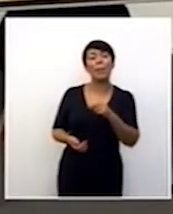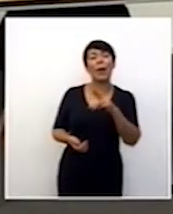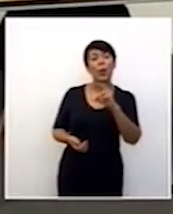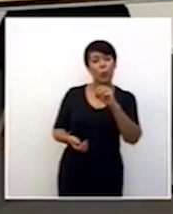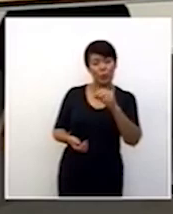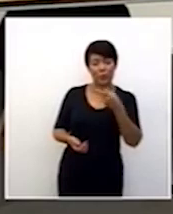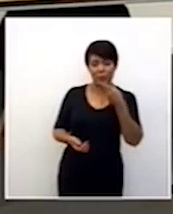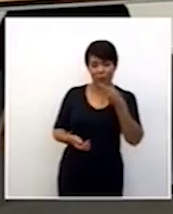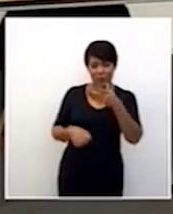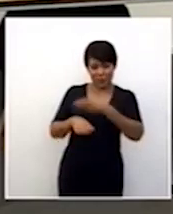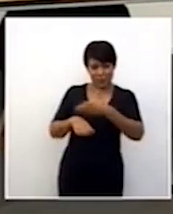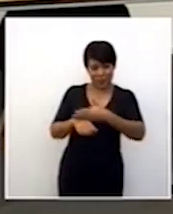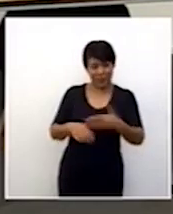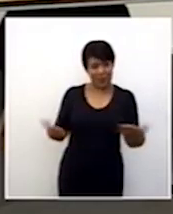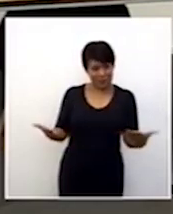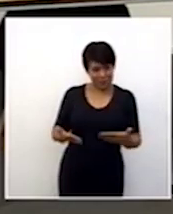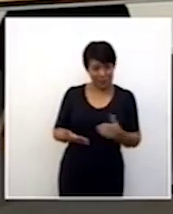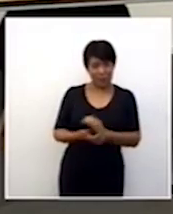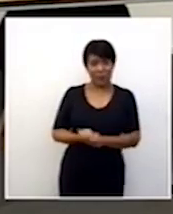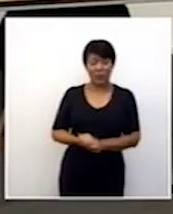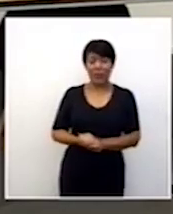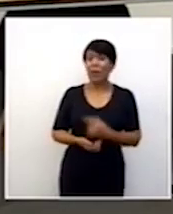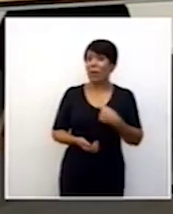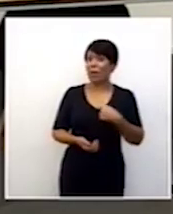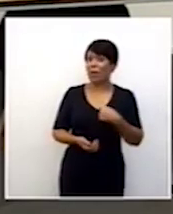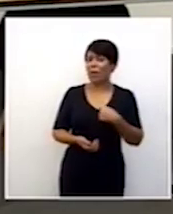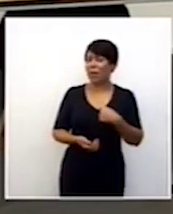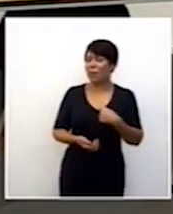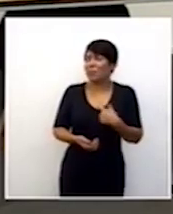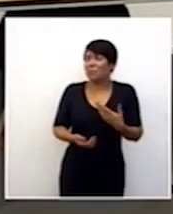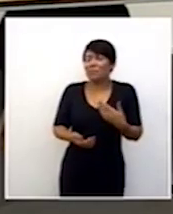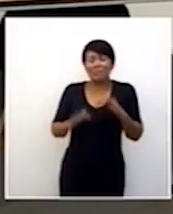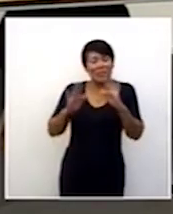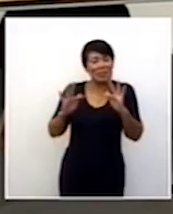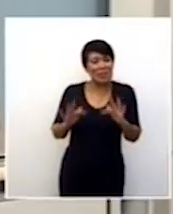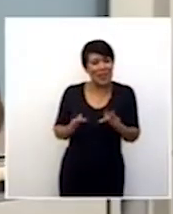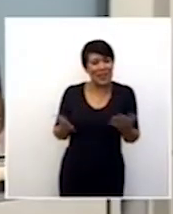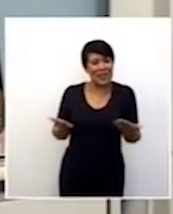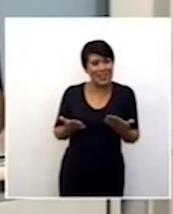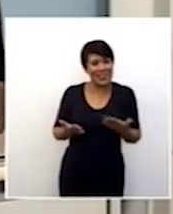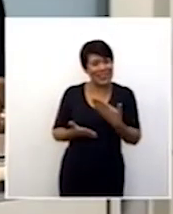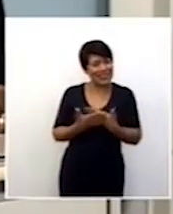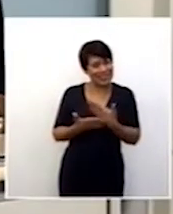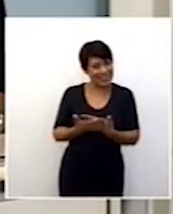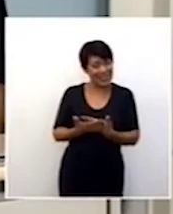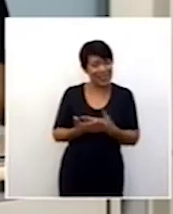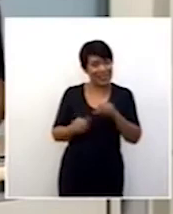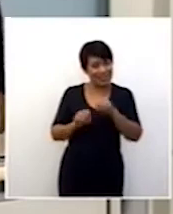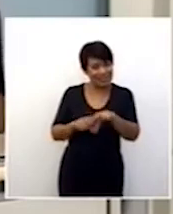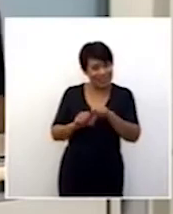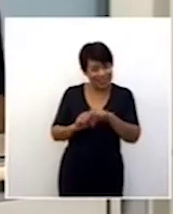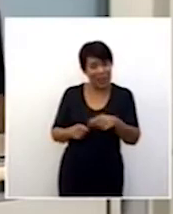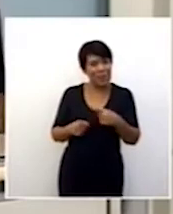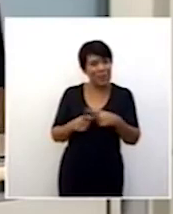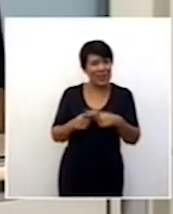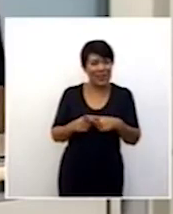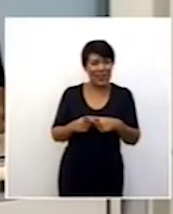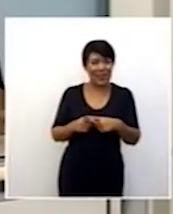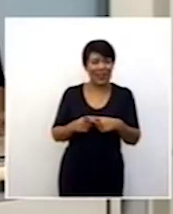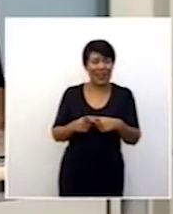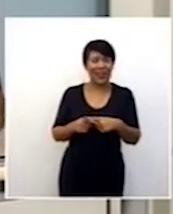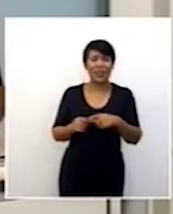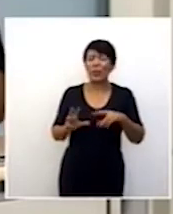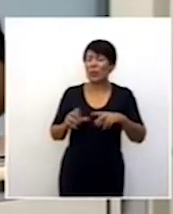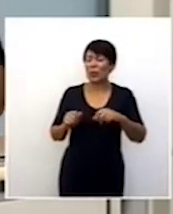a habilidade de hoje e eu fiquei super empolgada para essa aula, pois essa habilidade é queridinha entre os